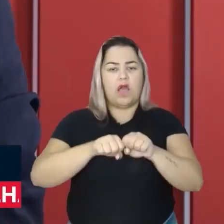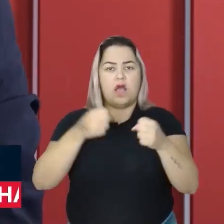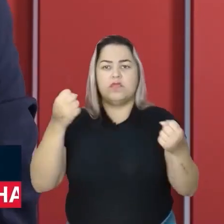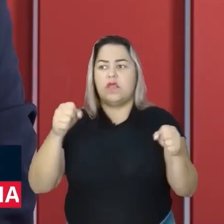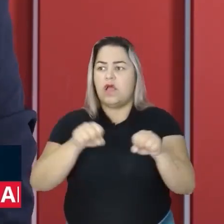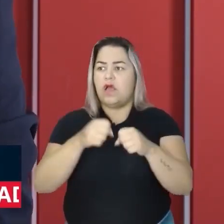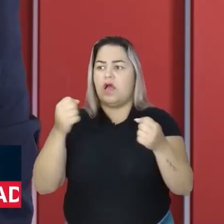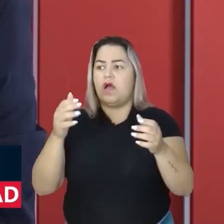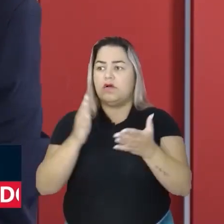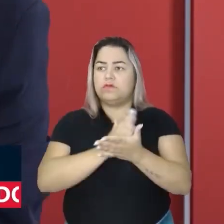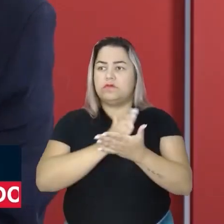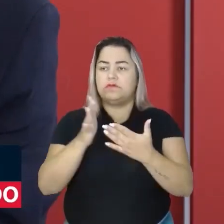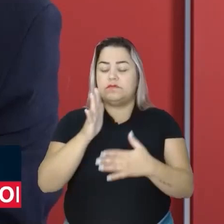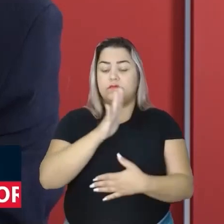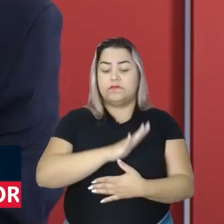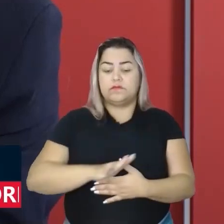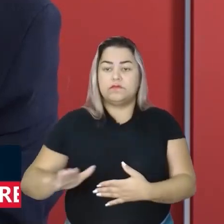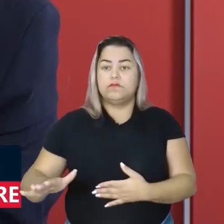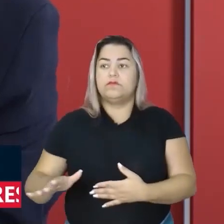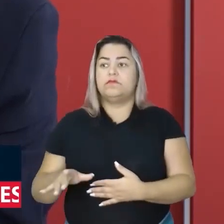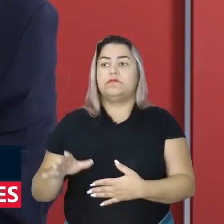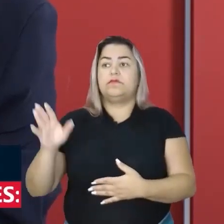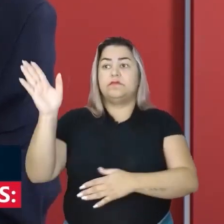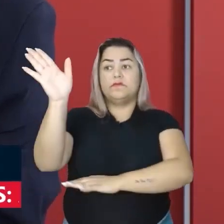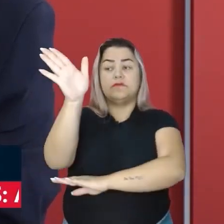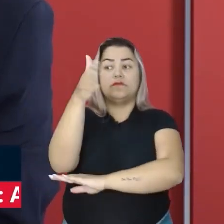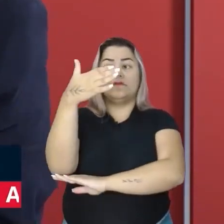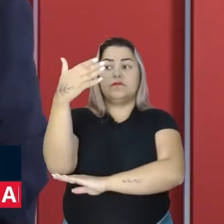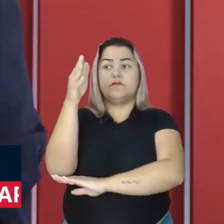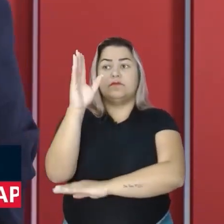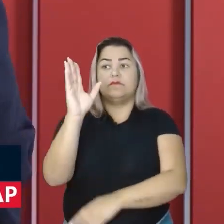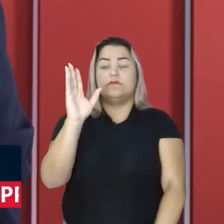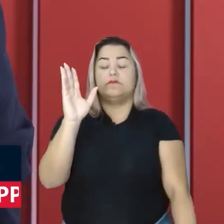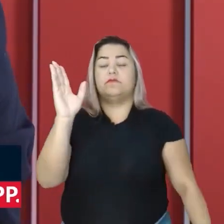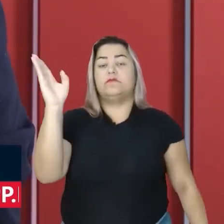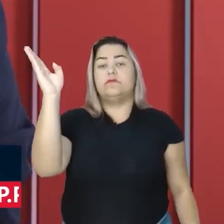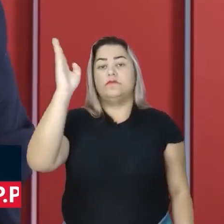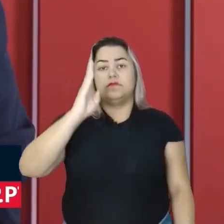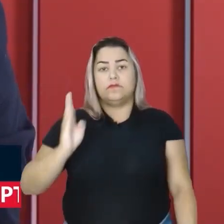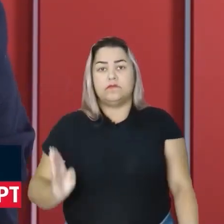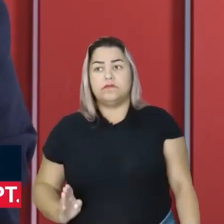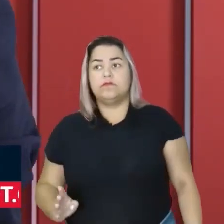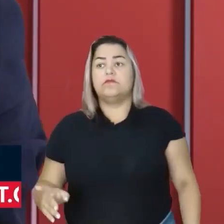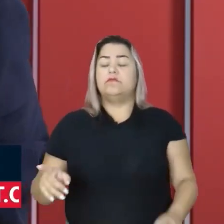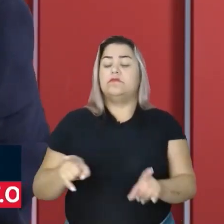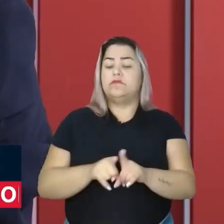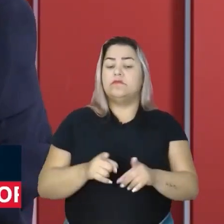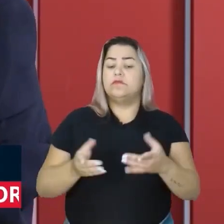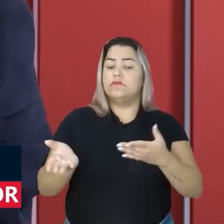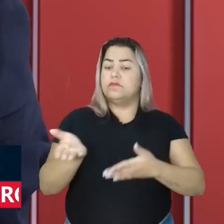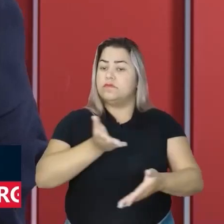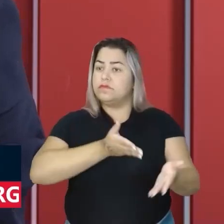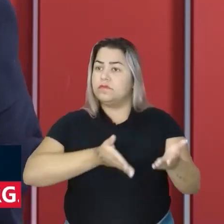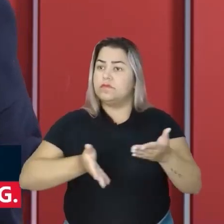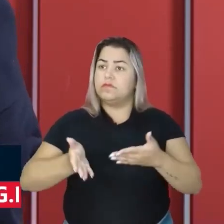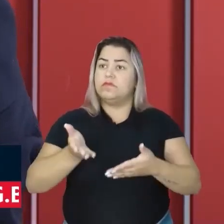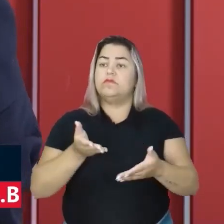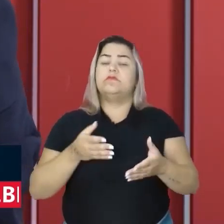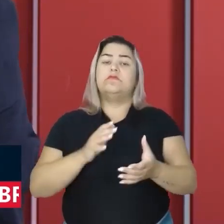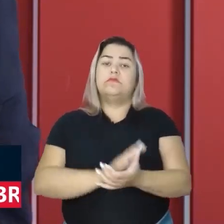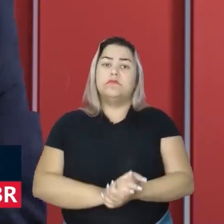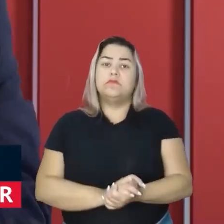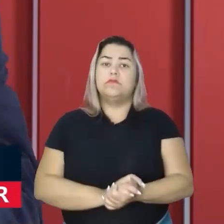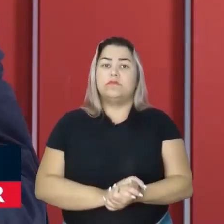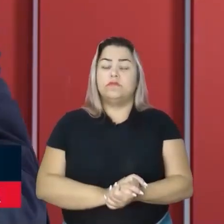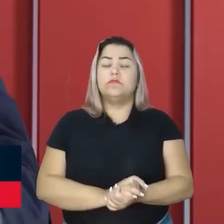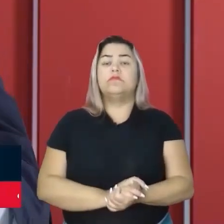E a pátria brasileira, ela só existe se tem povo. E povo vivendo bem, povo vivendo com dignidade.